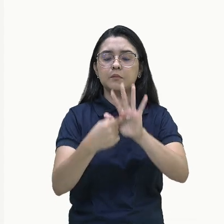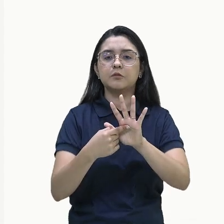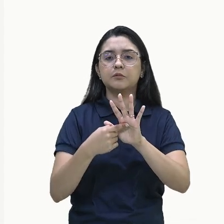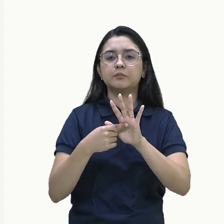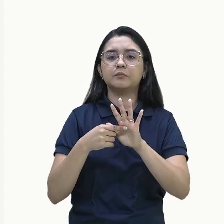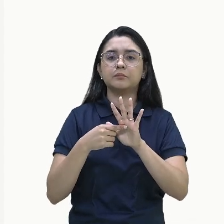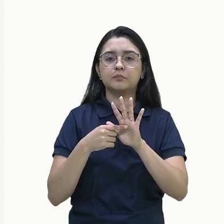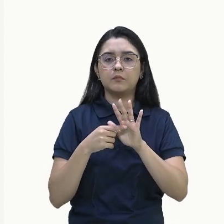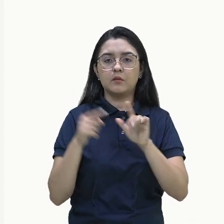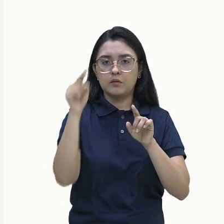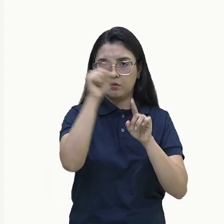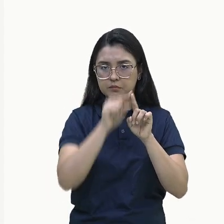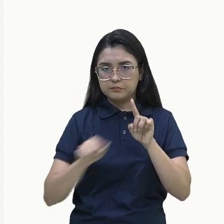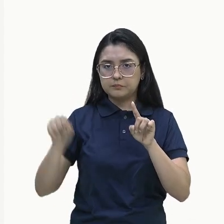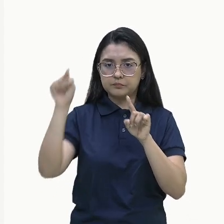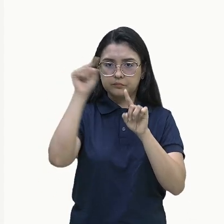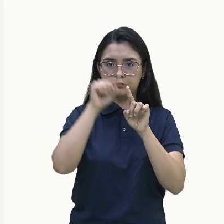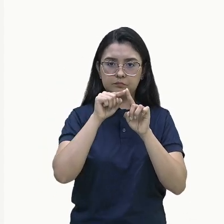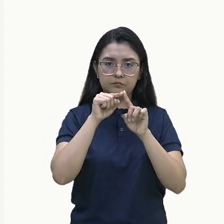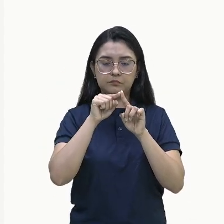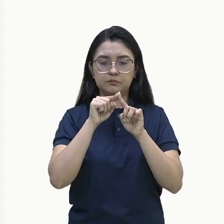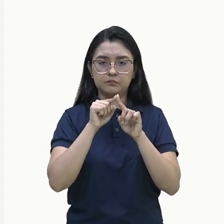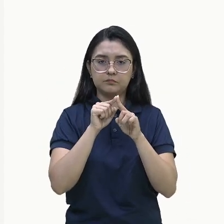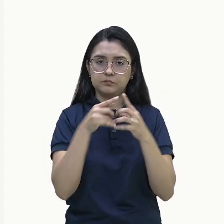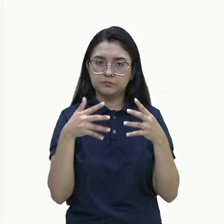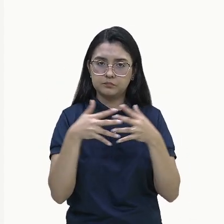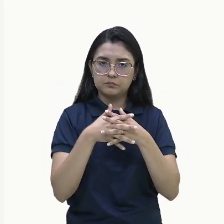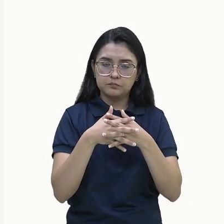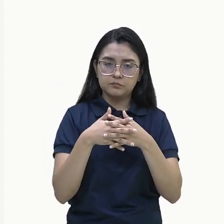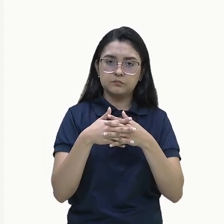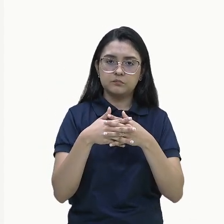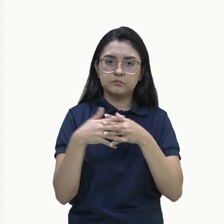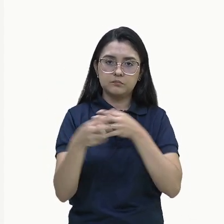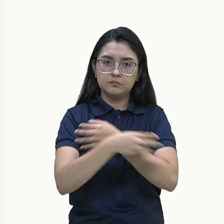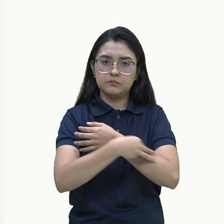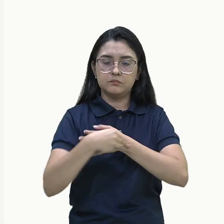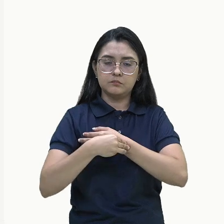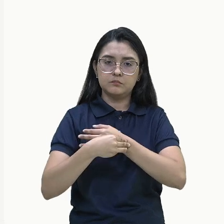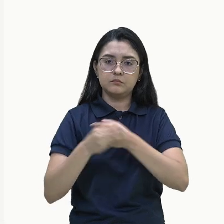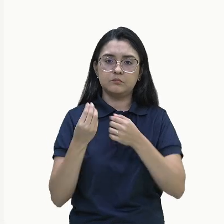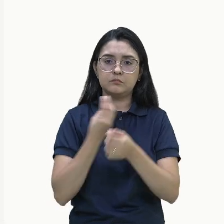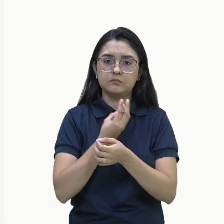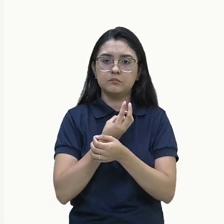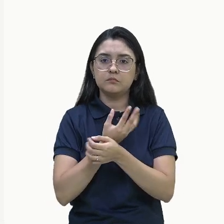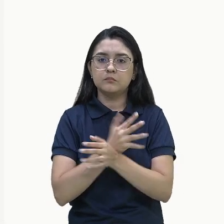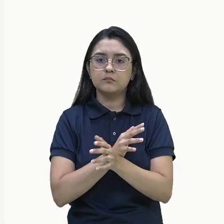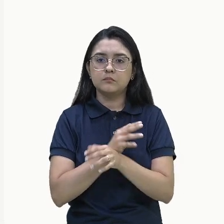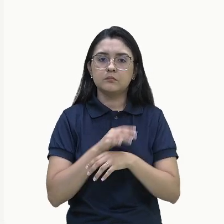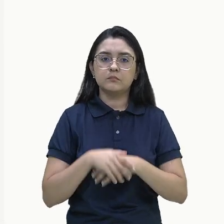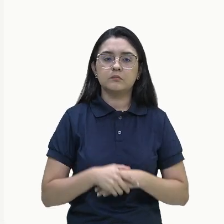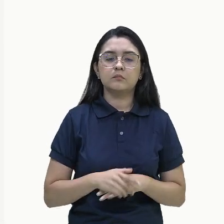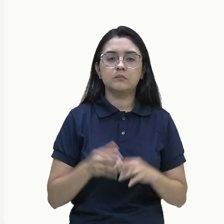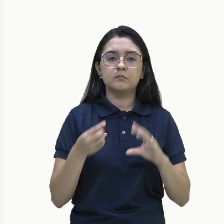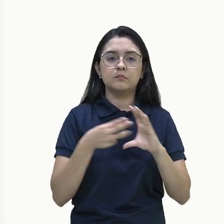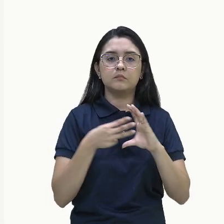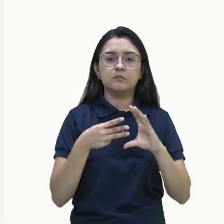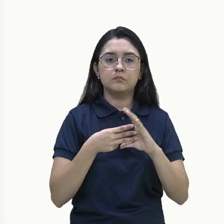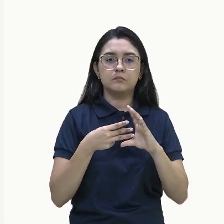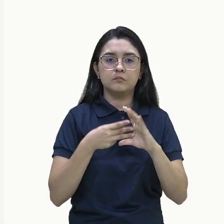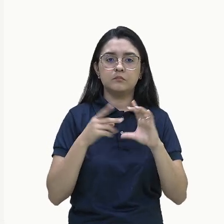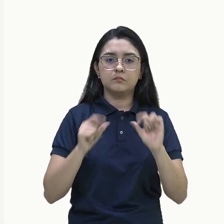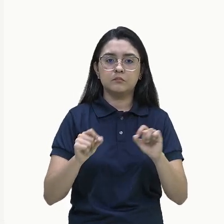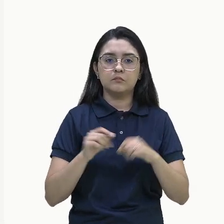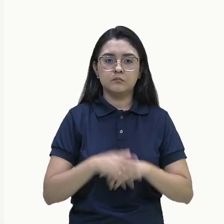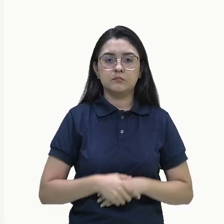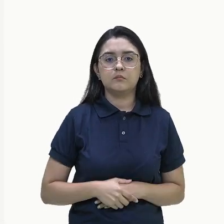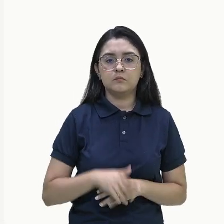O músculo estriado esquelético, são células musculares conhecidas como